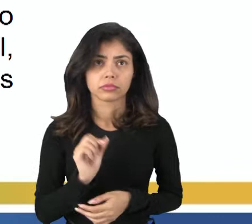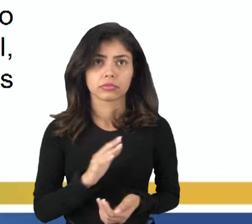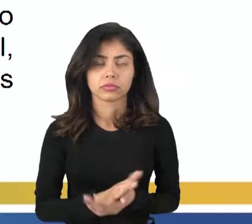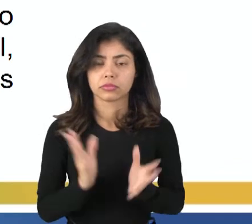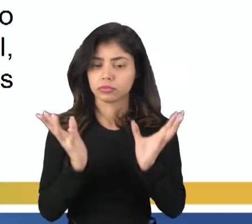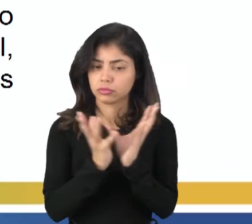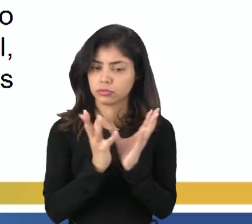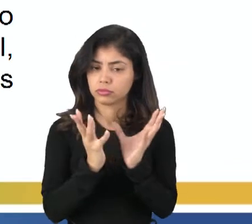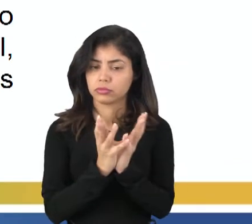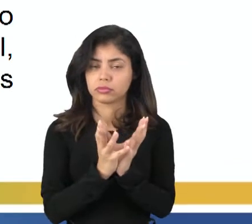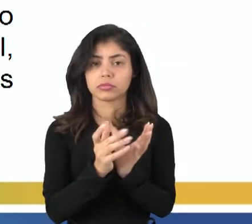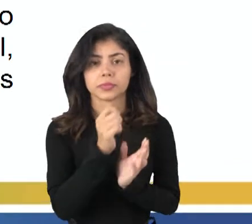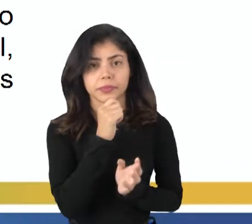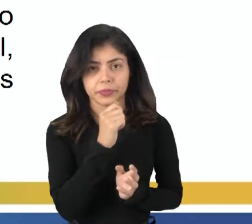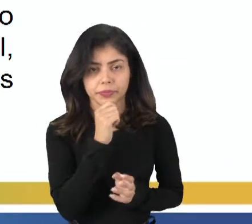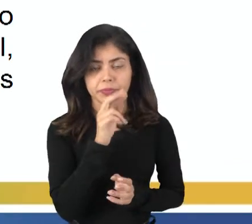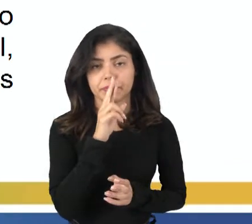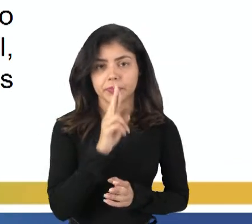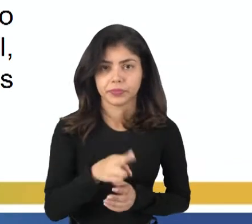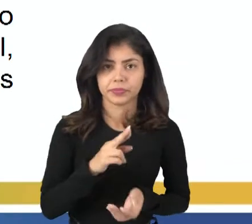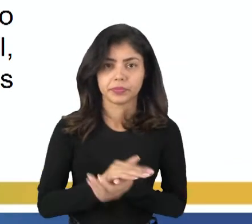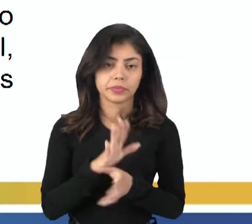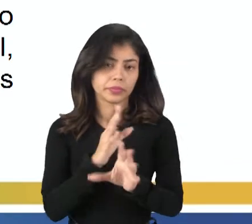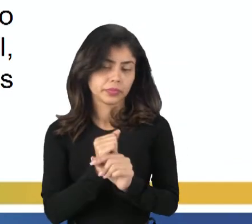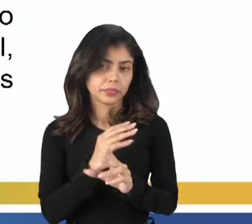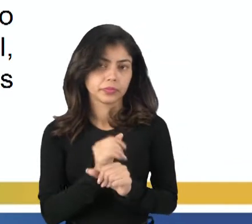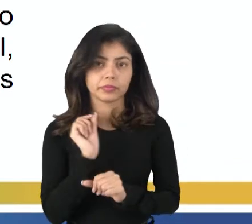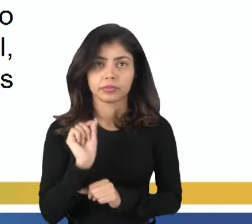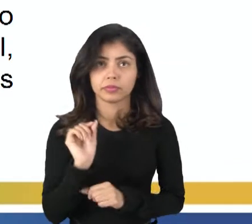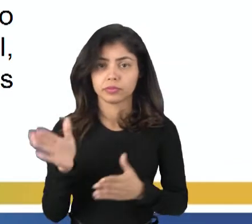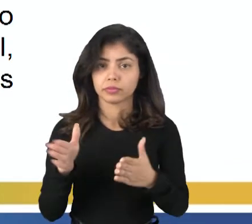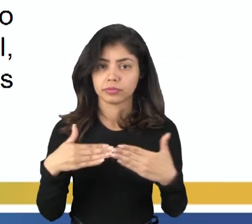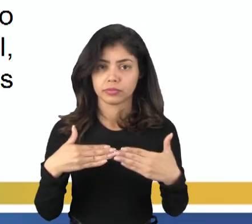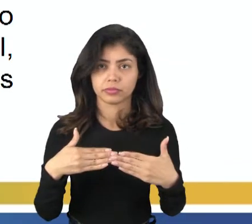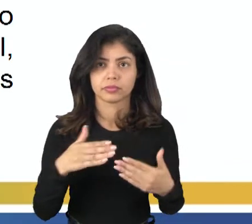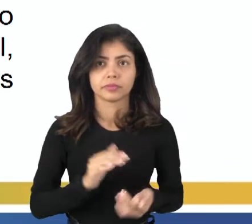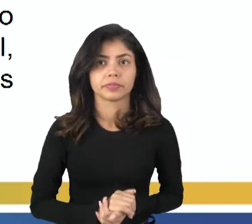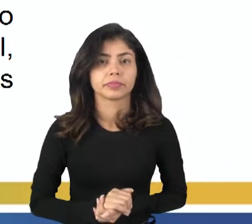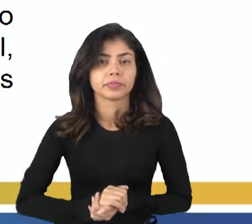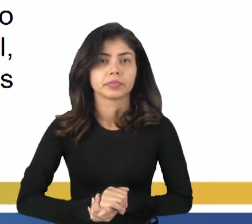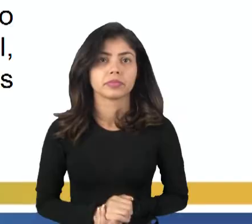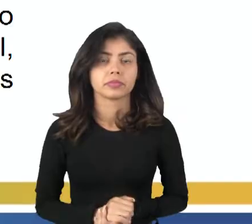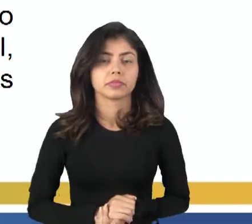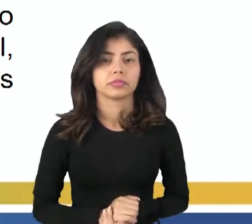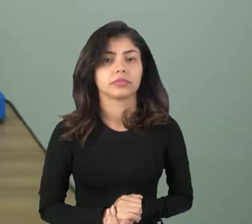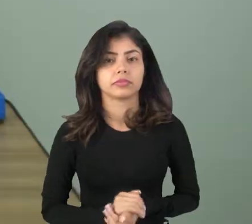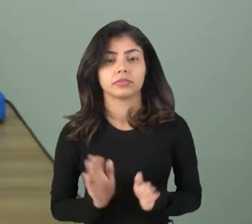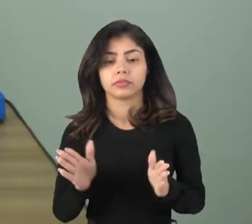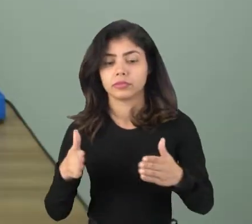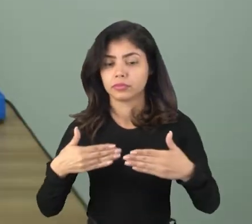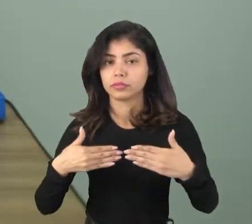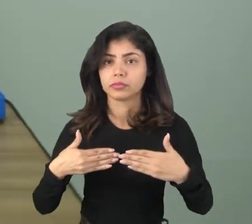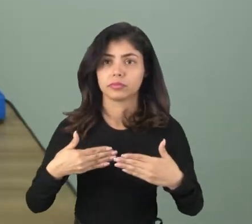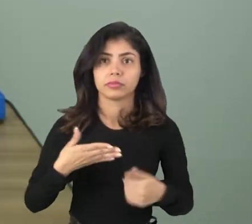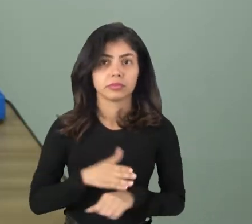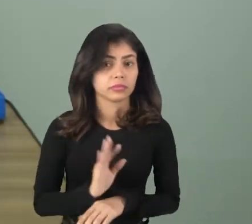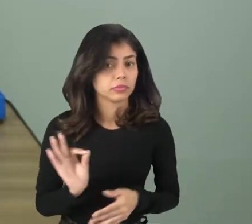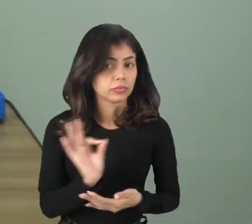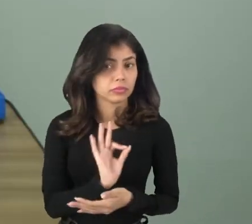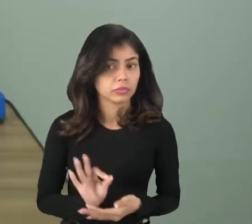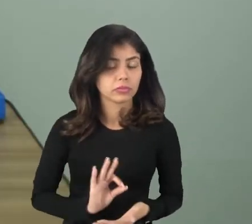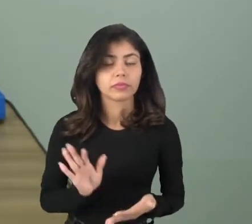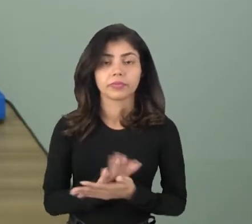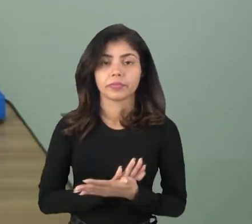números naturais, a operação de adição é fechada, né? Ficou fechadinho, não entrou